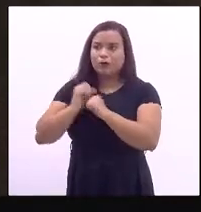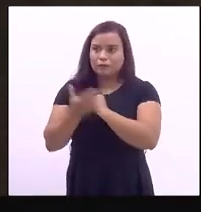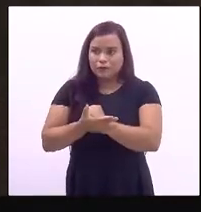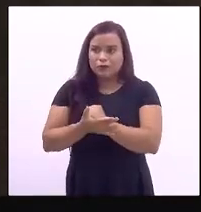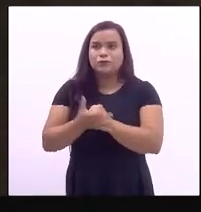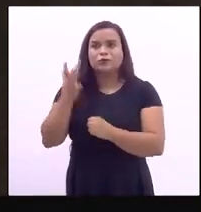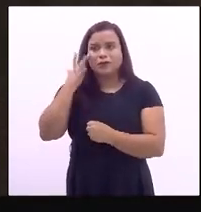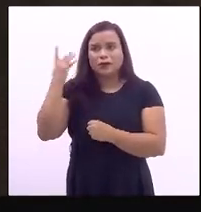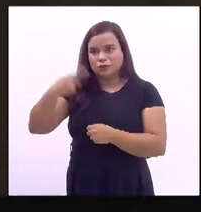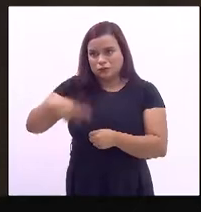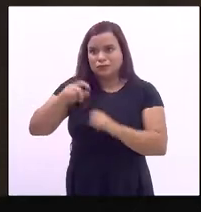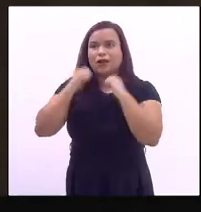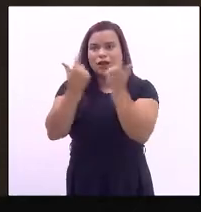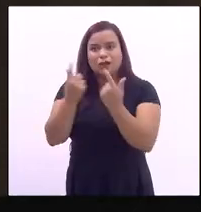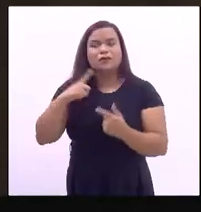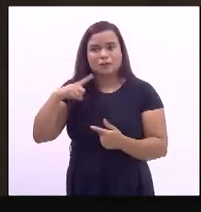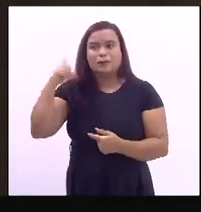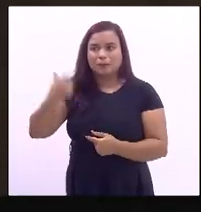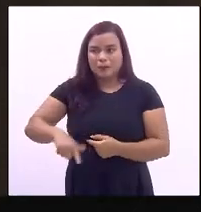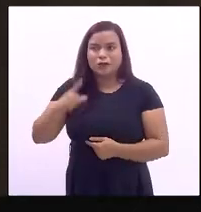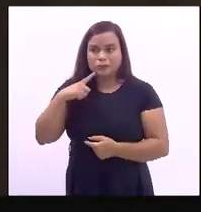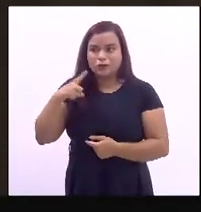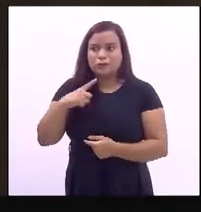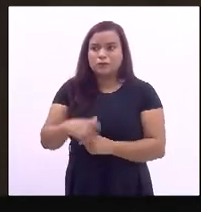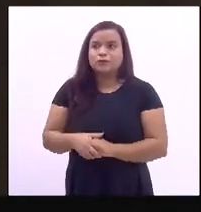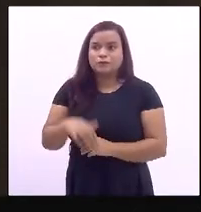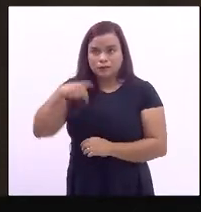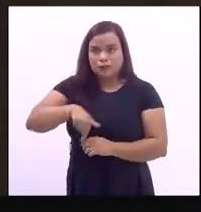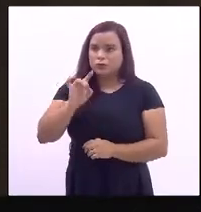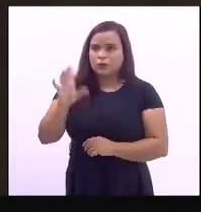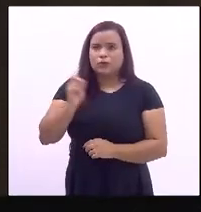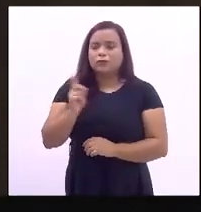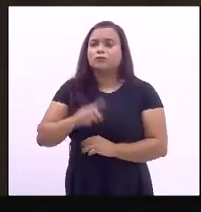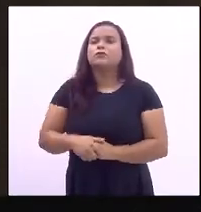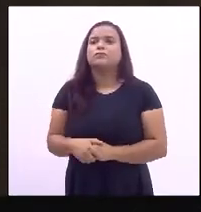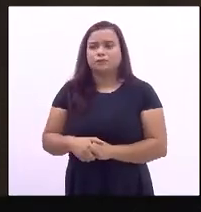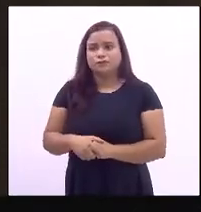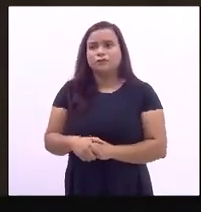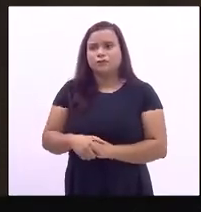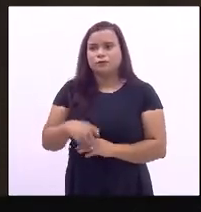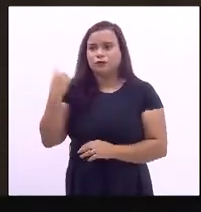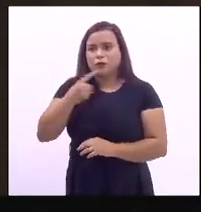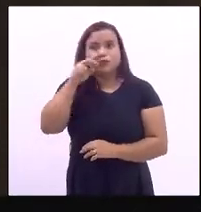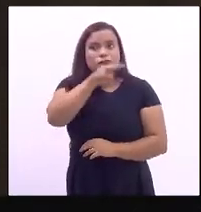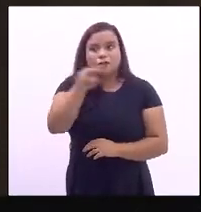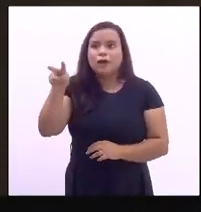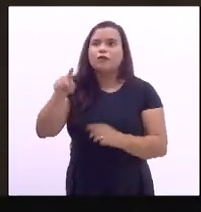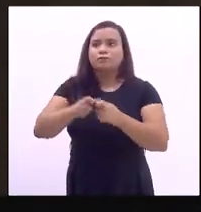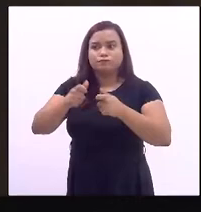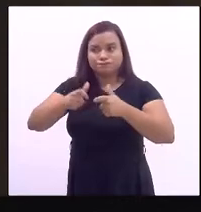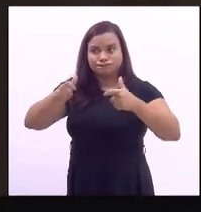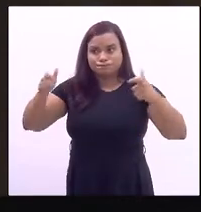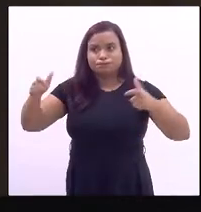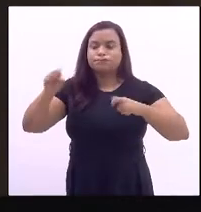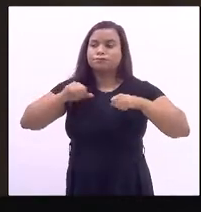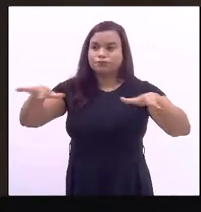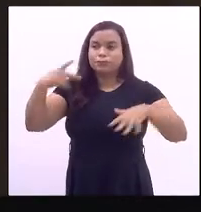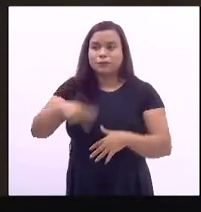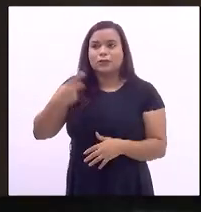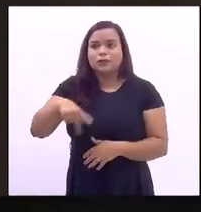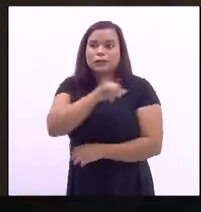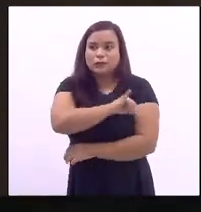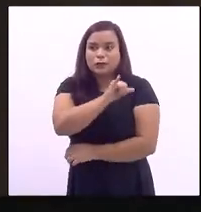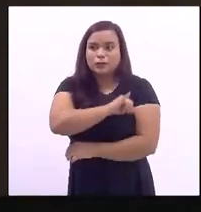acredito que na casa de vão ter mais casos não só aqui mas a gente vem assistindo aumento né de casa aqui no Rio